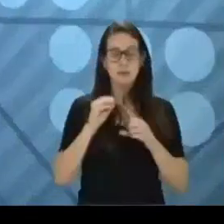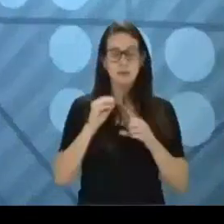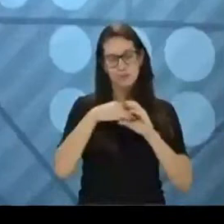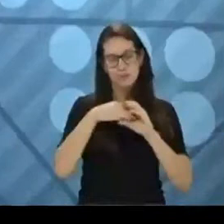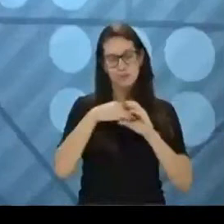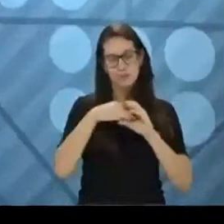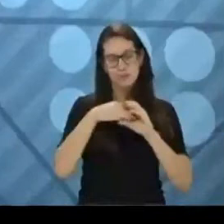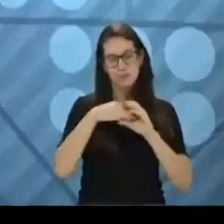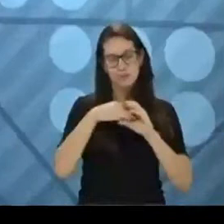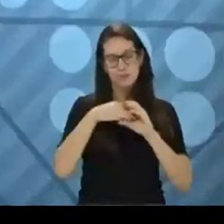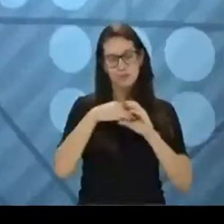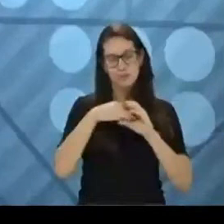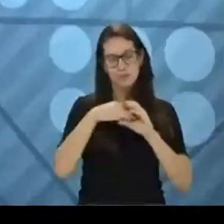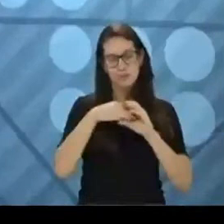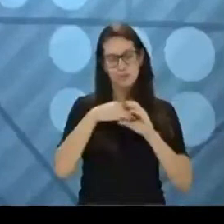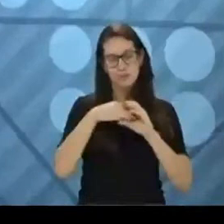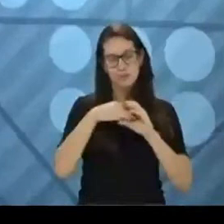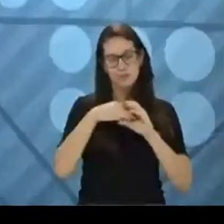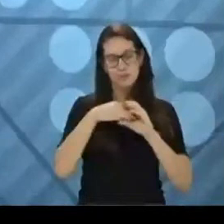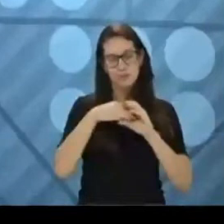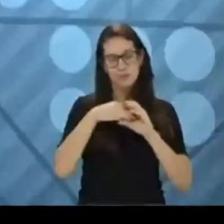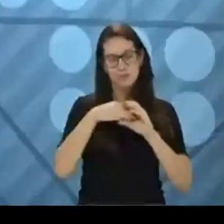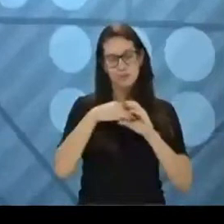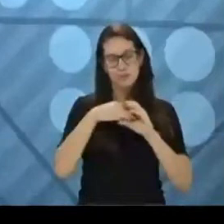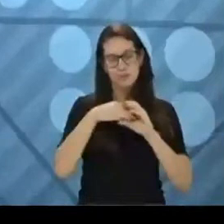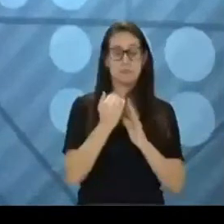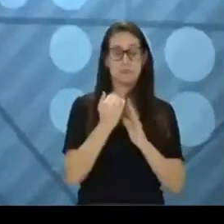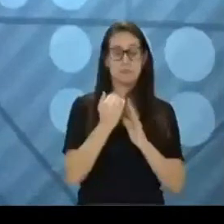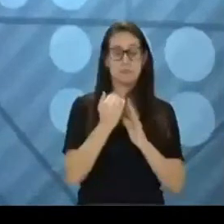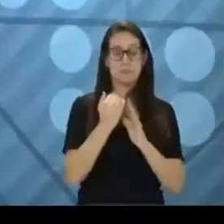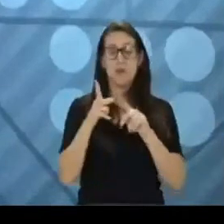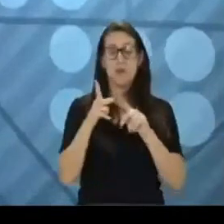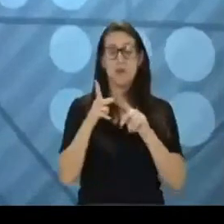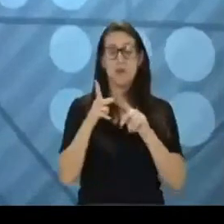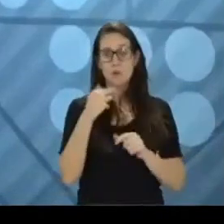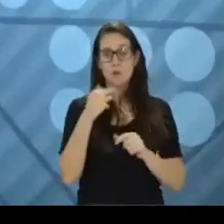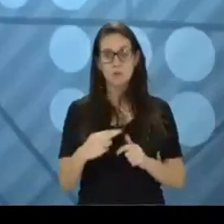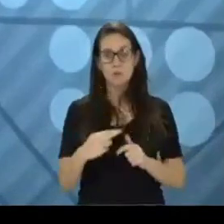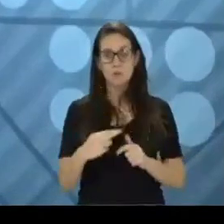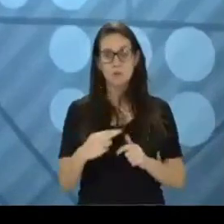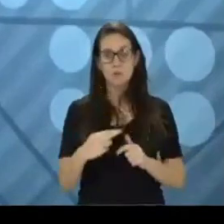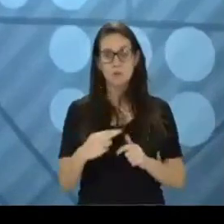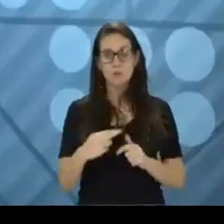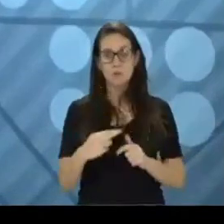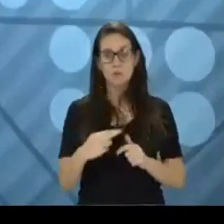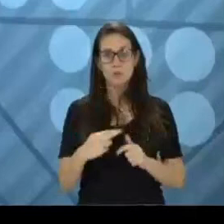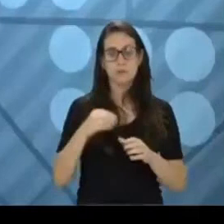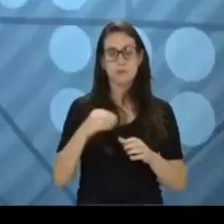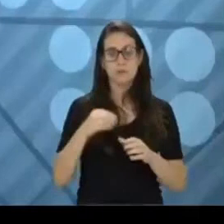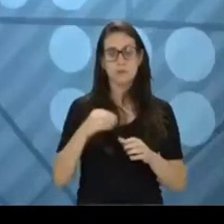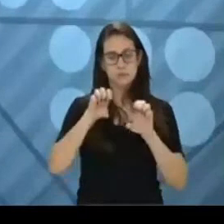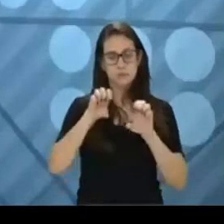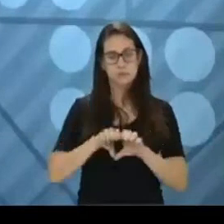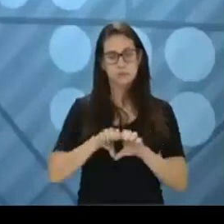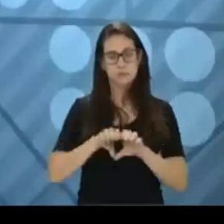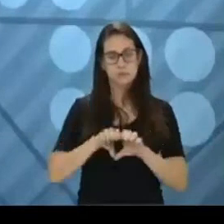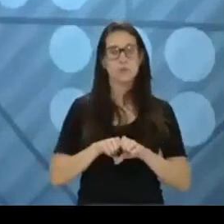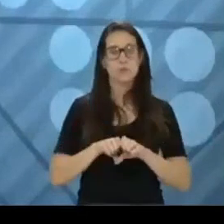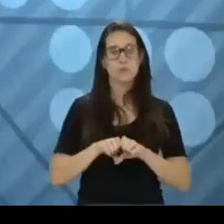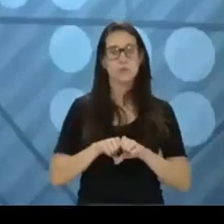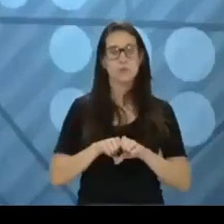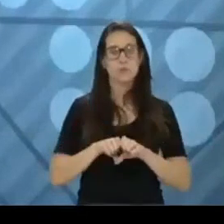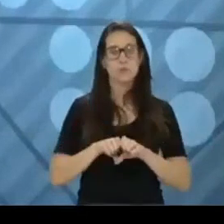tenho maior concentração de proteínas. E a hematoxilina, ela cora, então, compostos, ela tem um caráter basófilo,